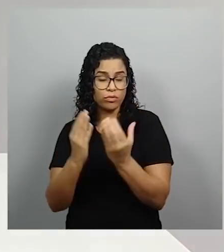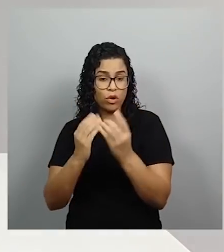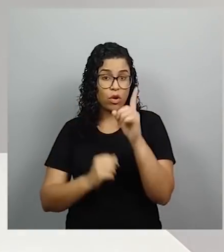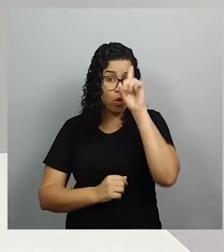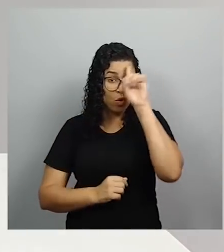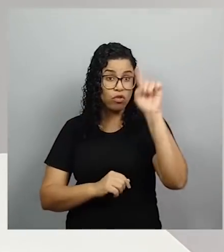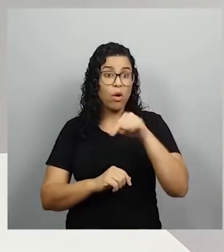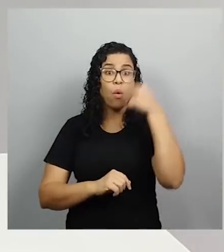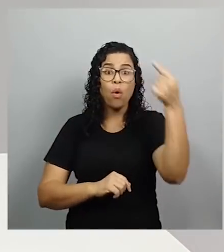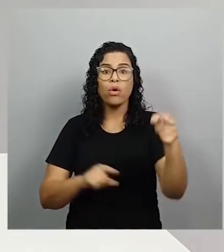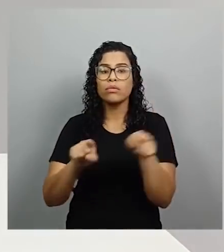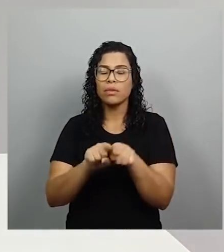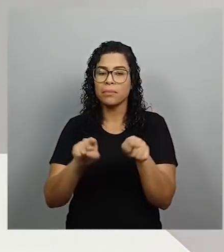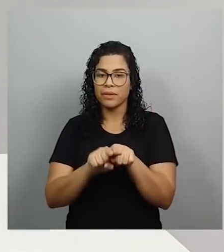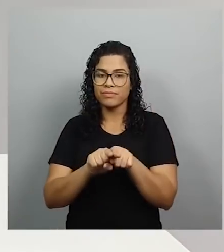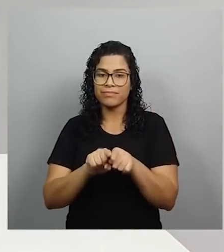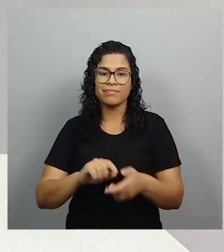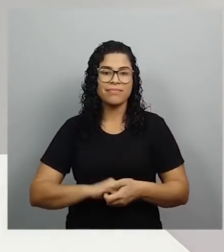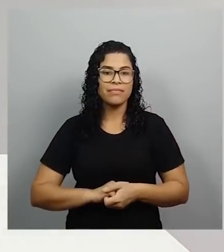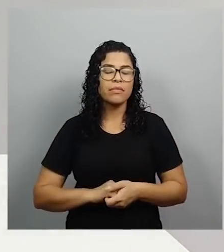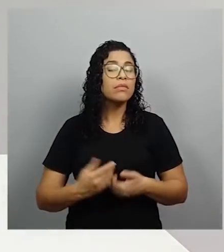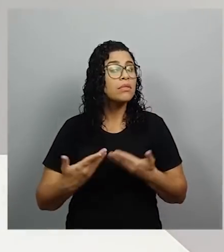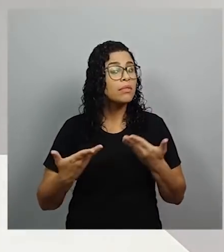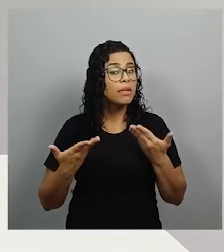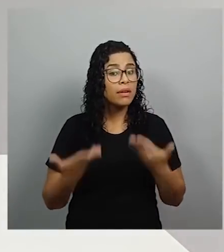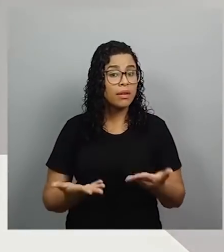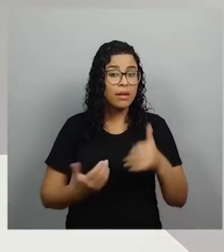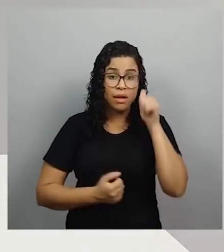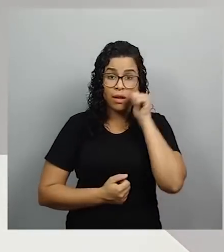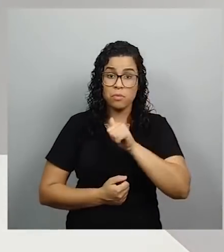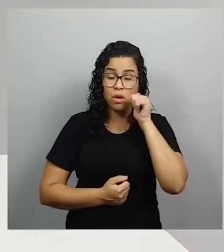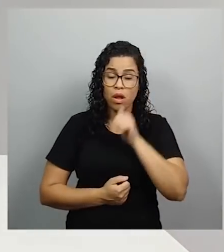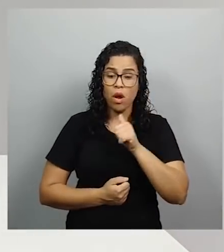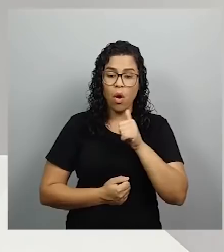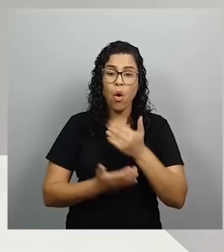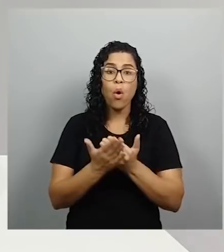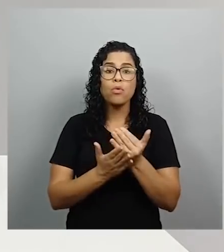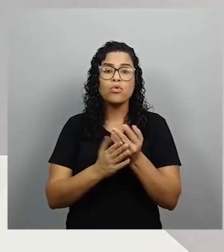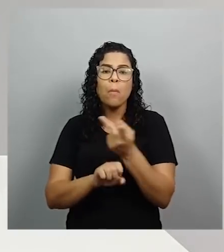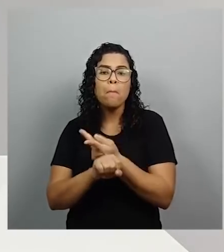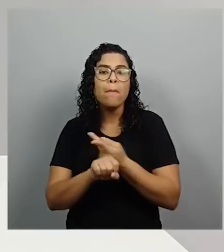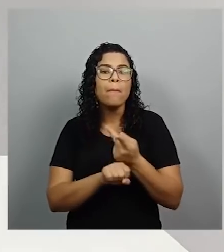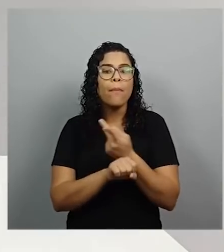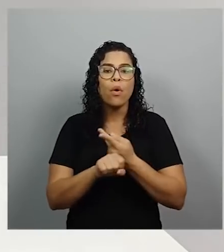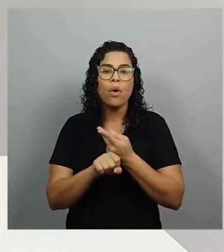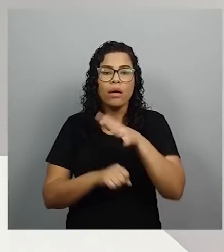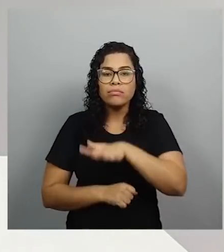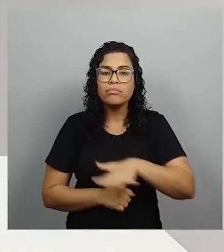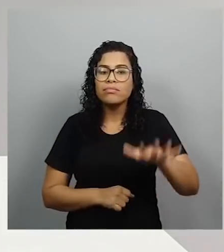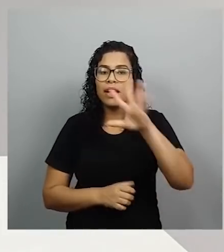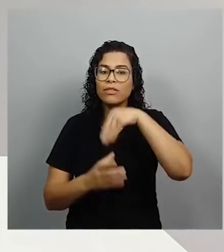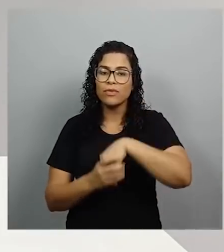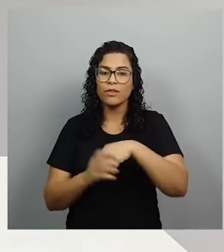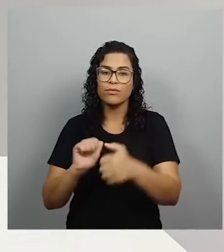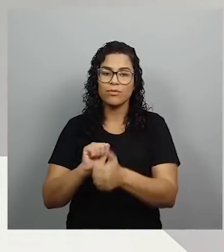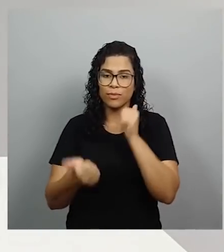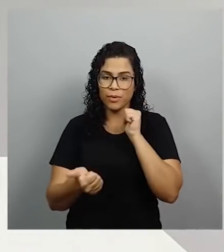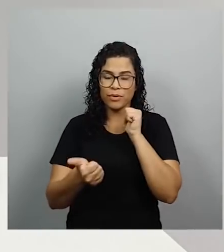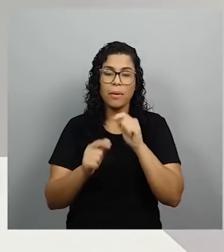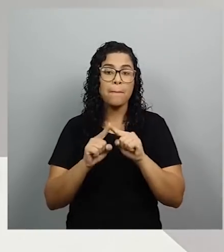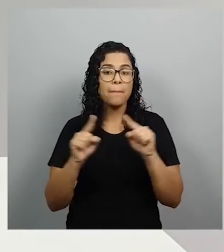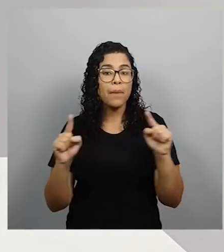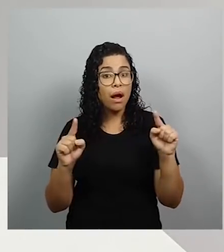após a realização da prova masculina. Assim, as mulheres procuravam seu espaço no meio esportivo, mas o